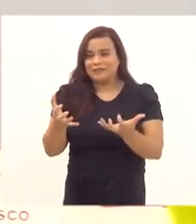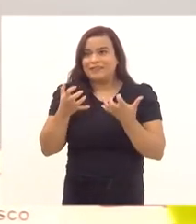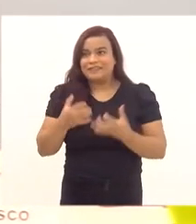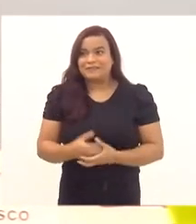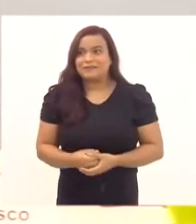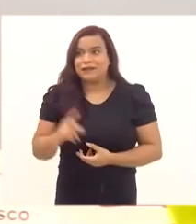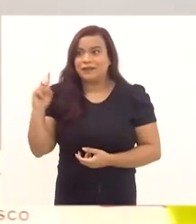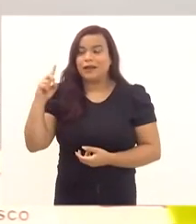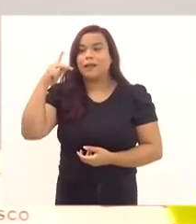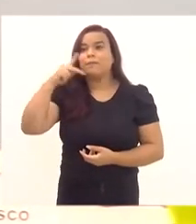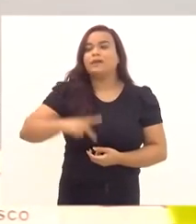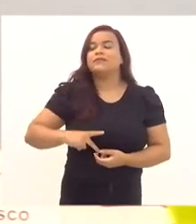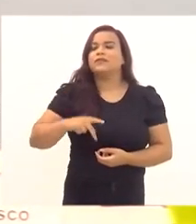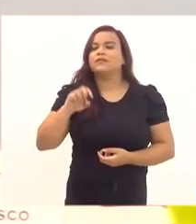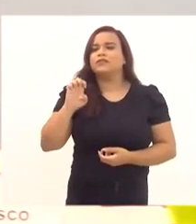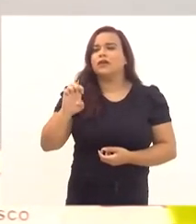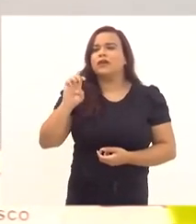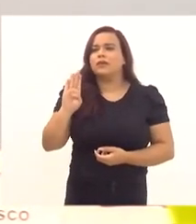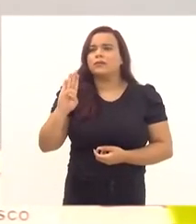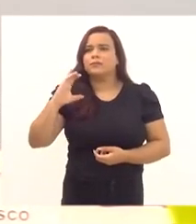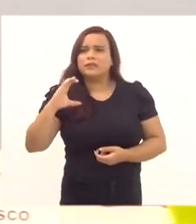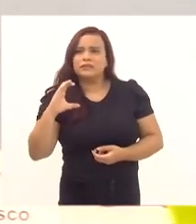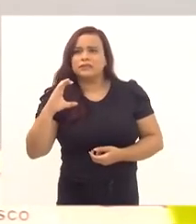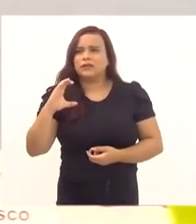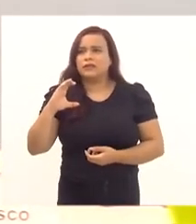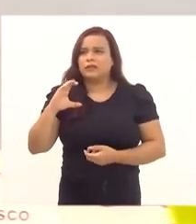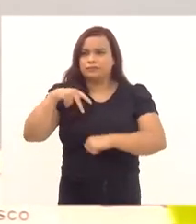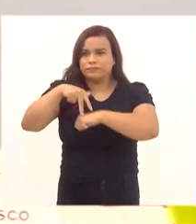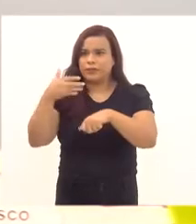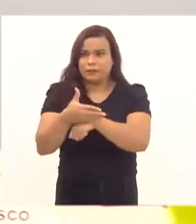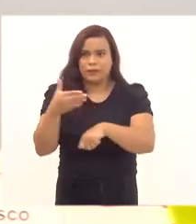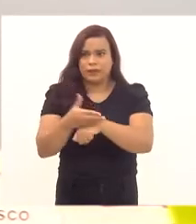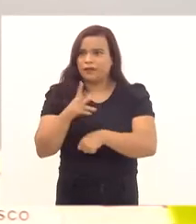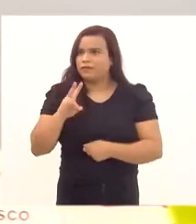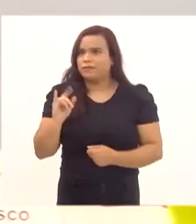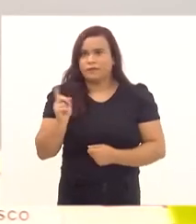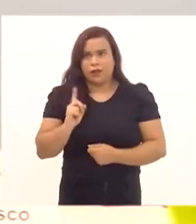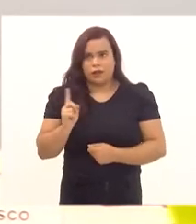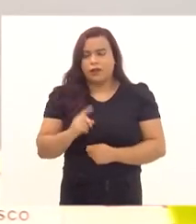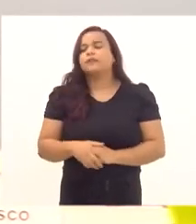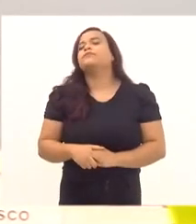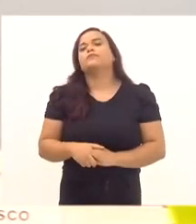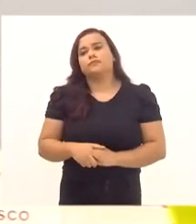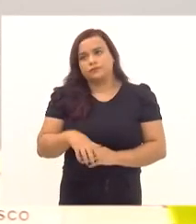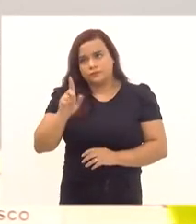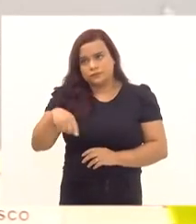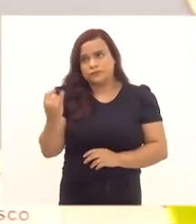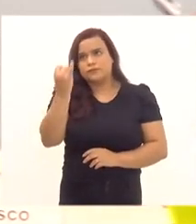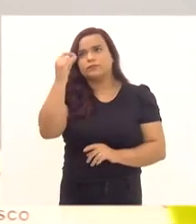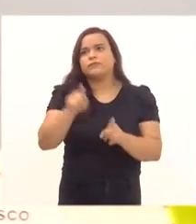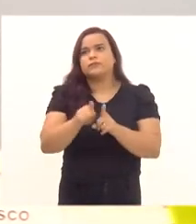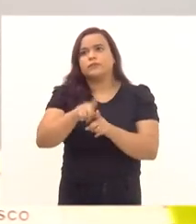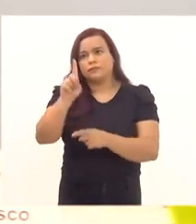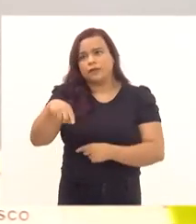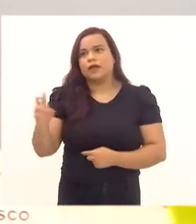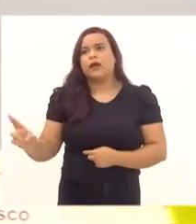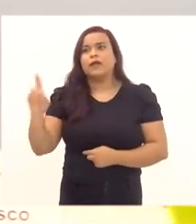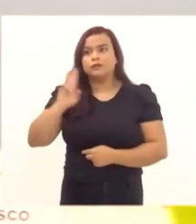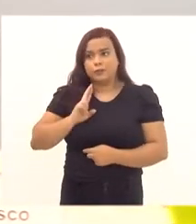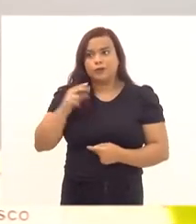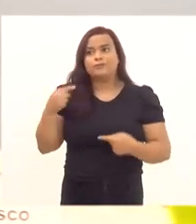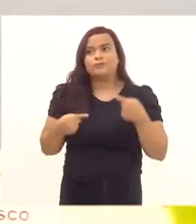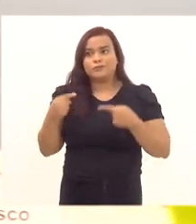o presidente da SBC não irá comparecer eu acho importante isso também é uma resposta política ou não